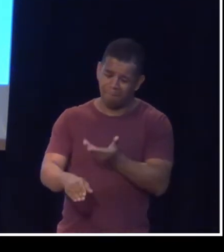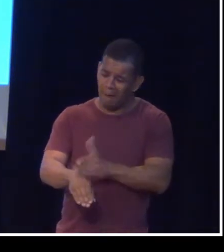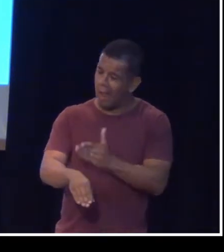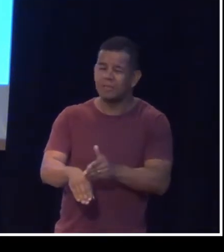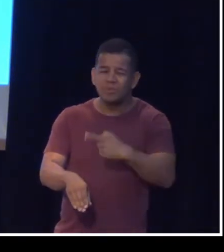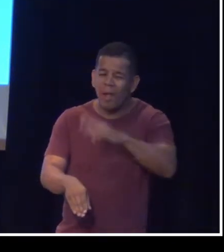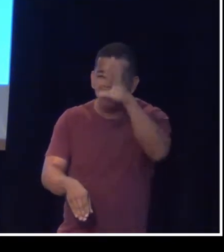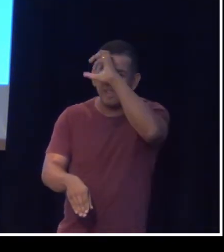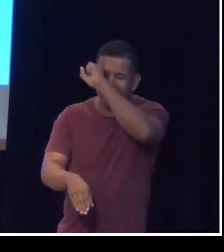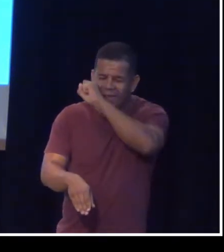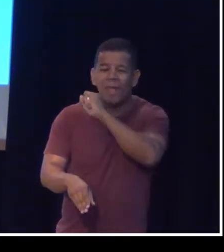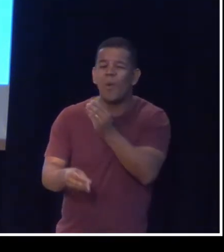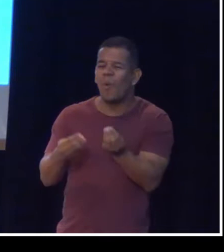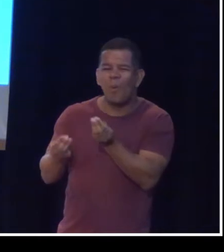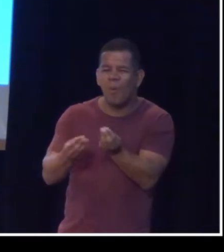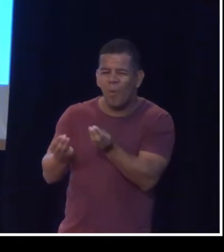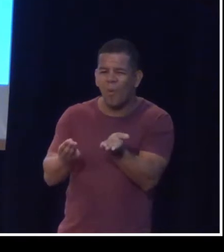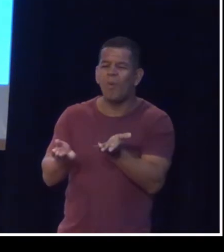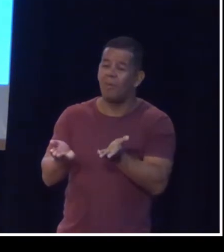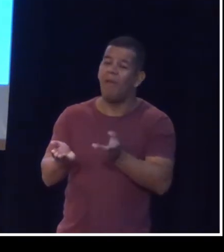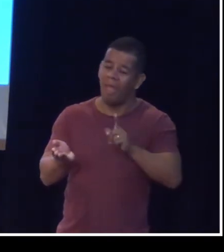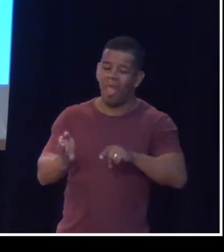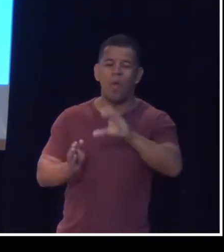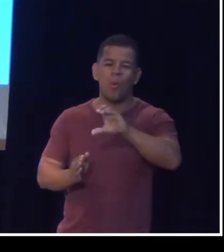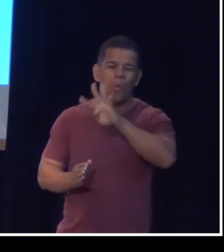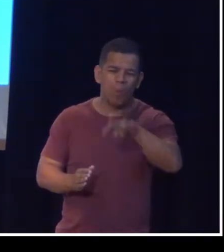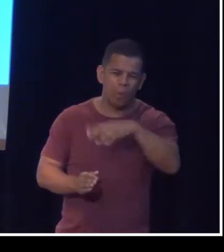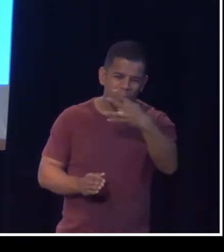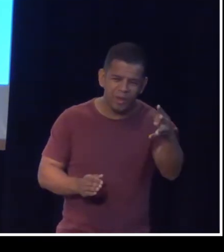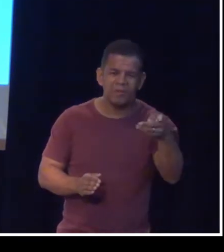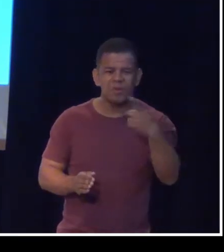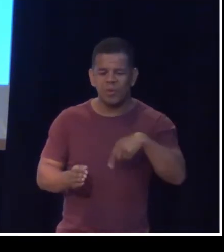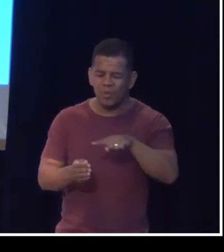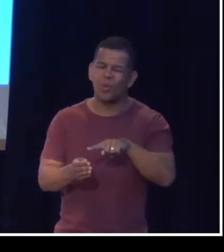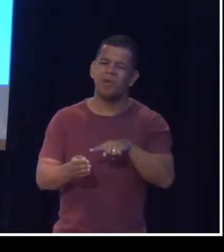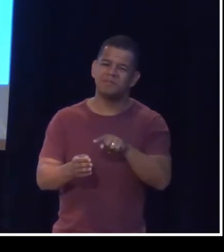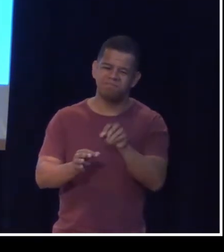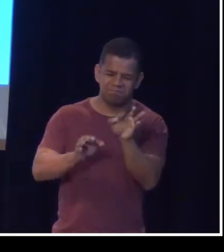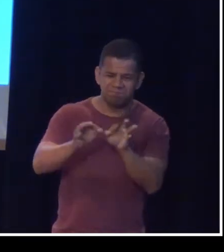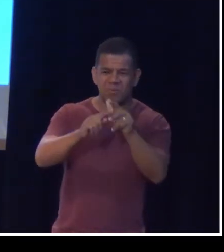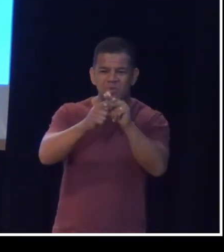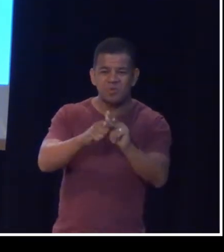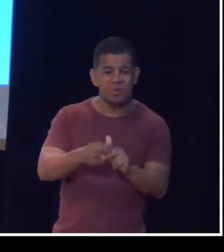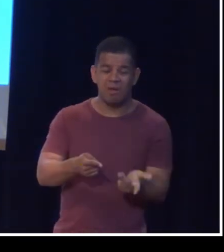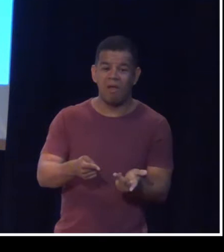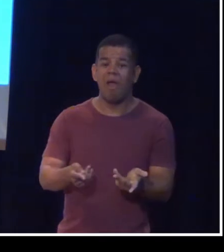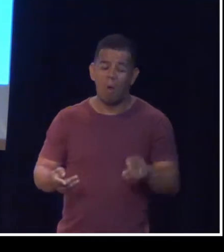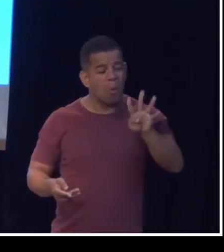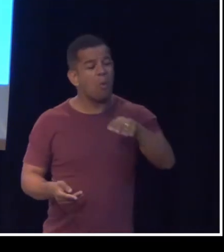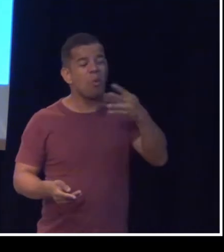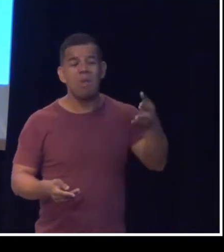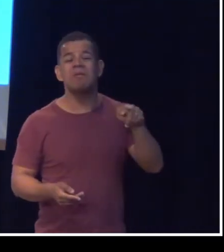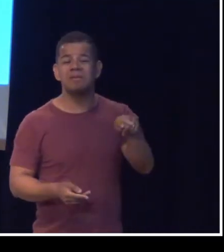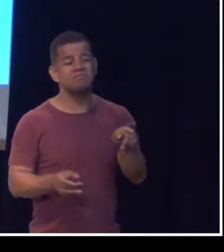contexto educacional. Né? A flexibilização de um currículo que a gente nunca quer flexibilizar. O currículo já está pronto, né? O projeto também está, a gente não vai mexer